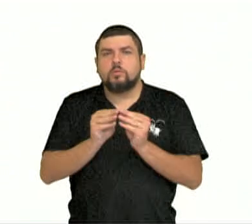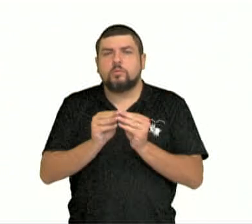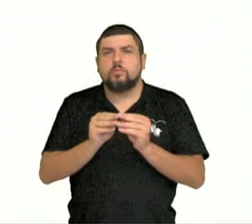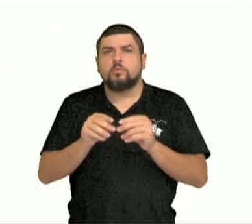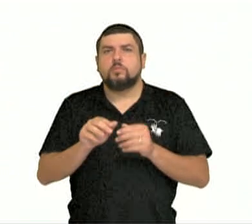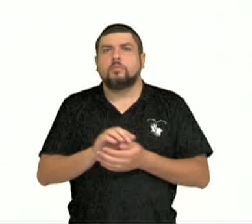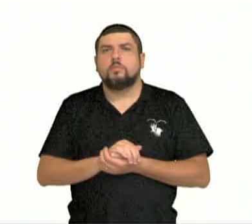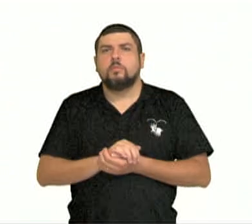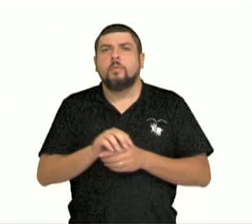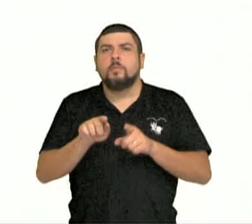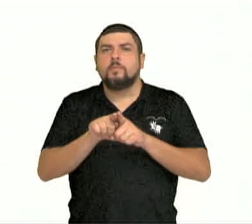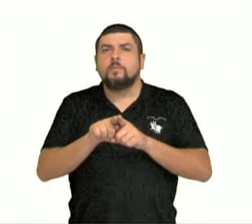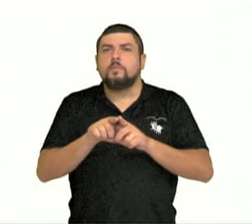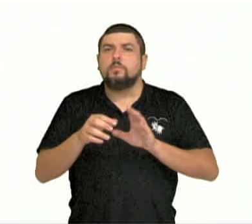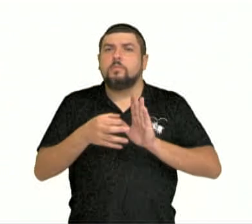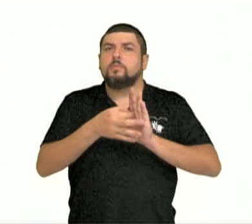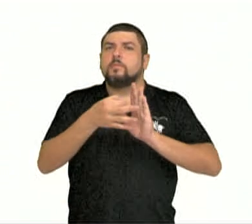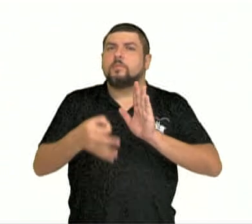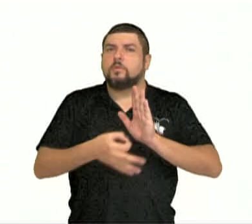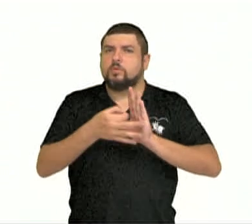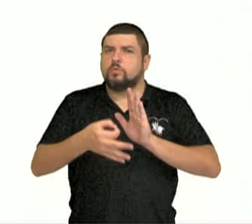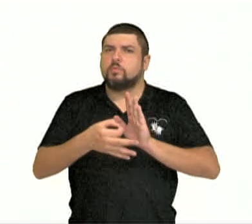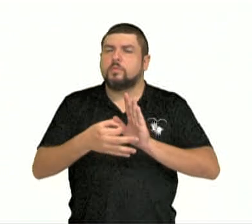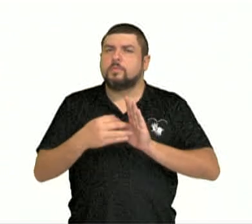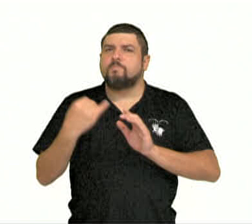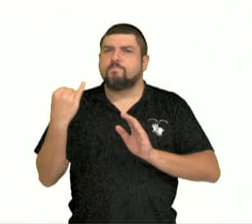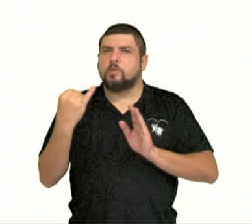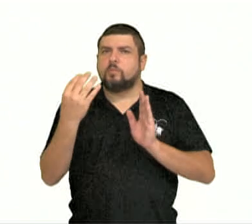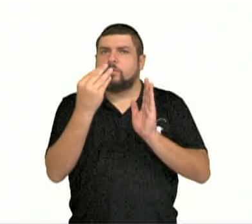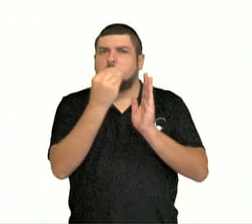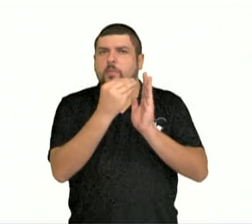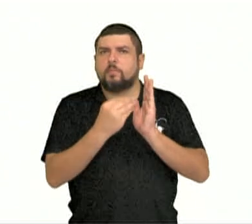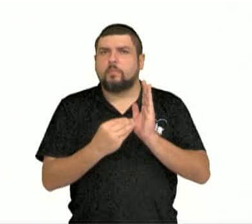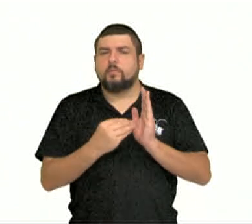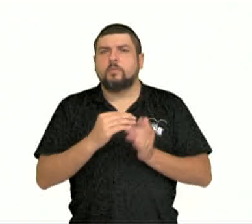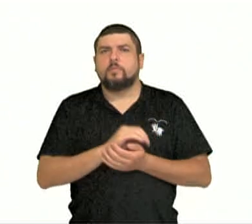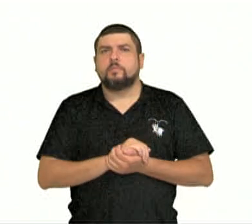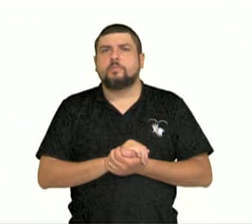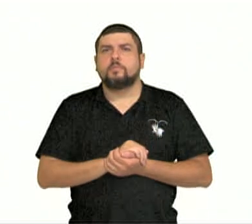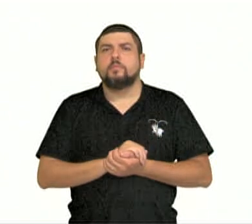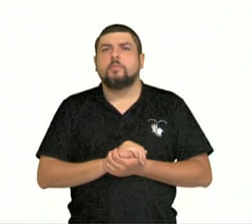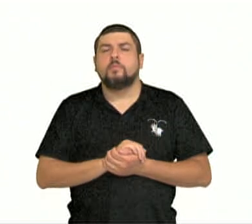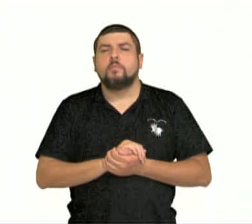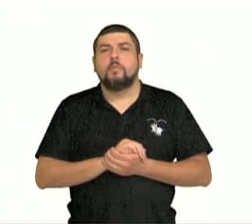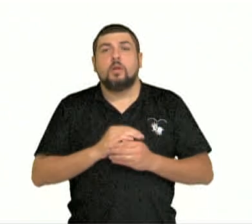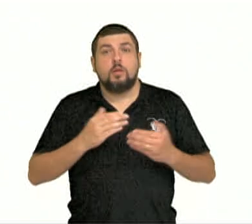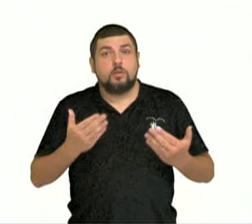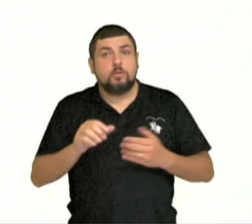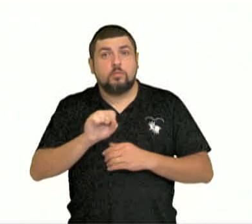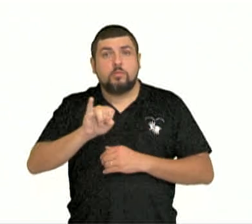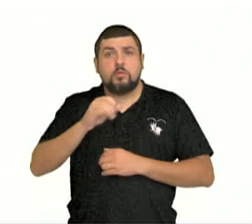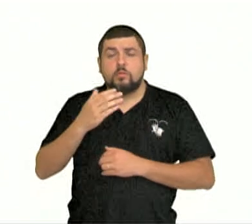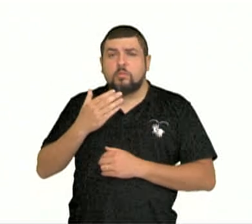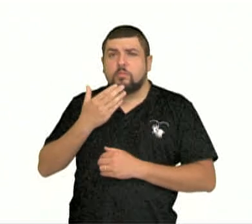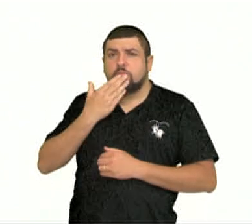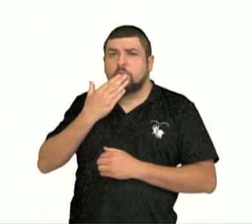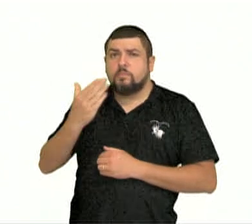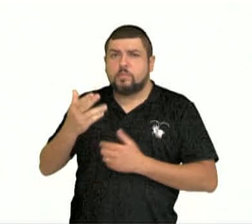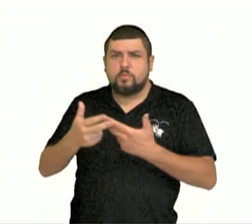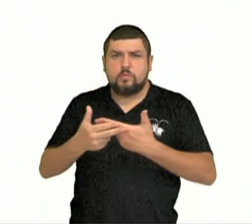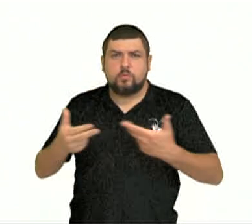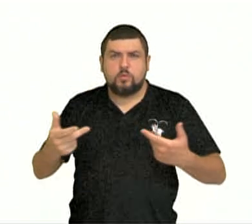nos argumentos, que são fatores imprescindíveis. Ora, se eu vou reivindicar algo, vou pedir algo, eu tenho que